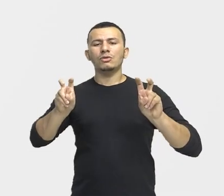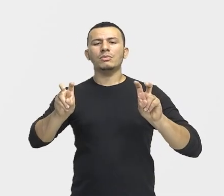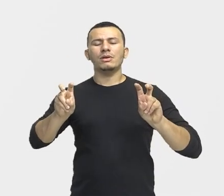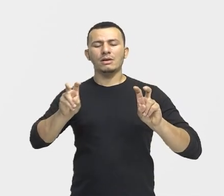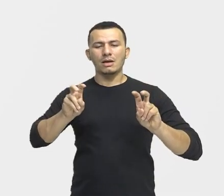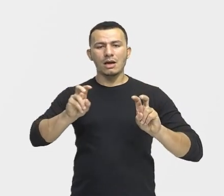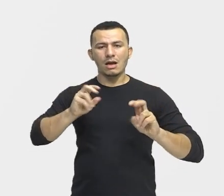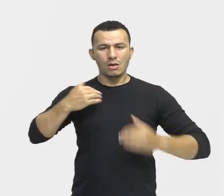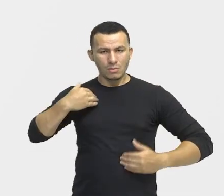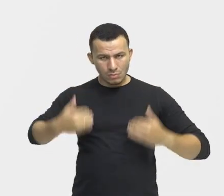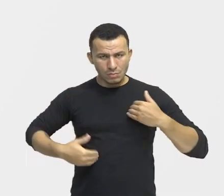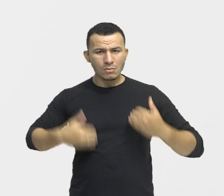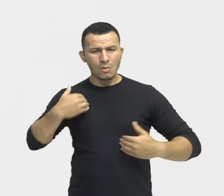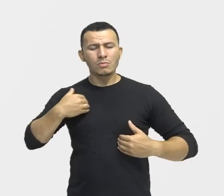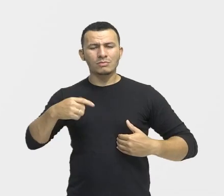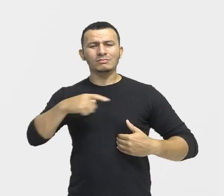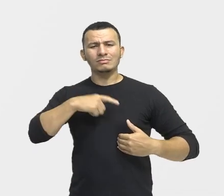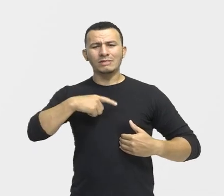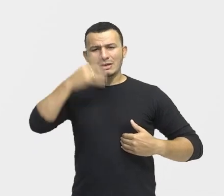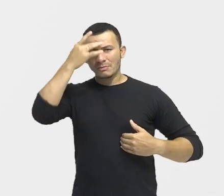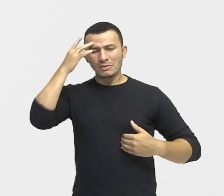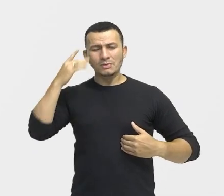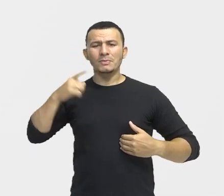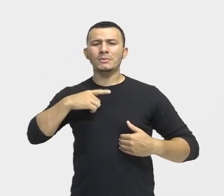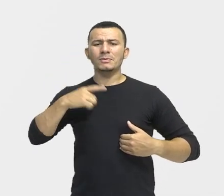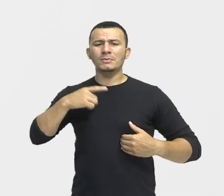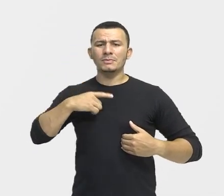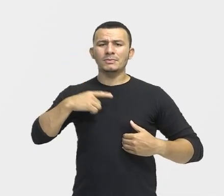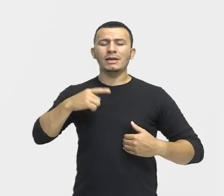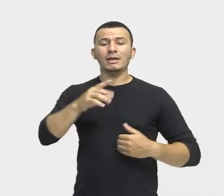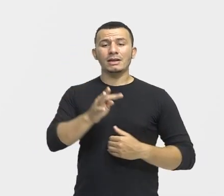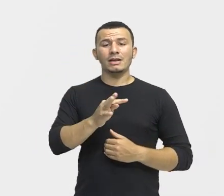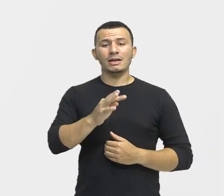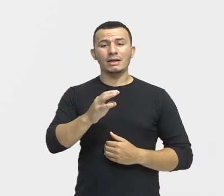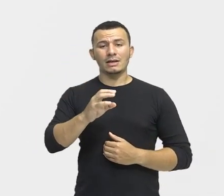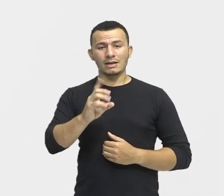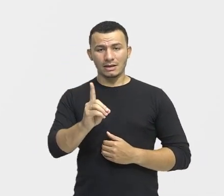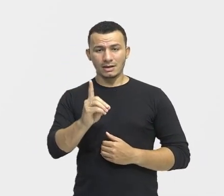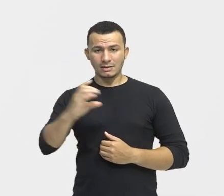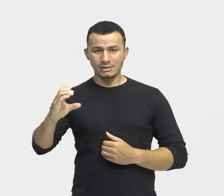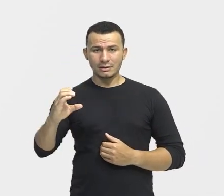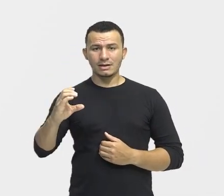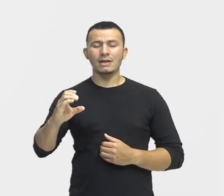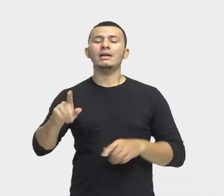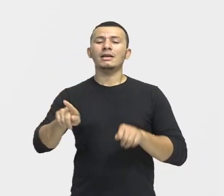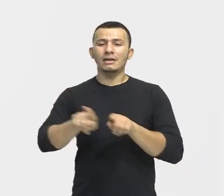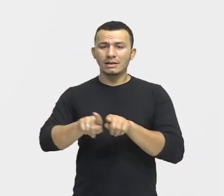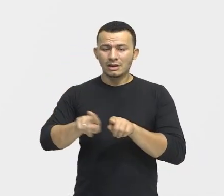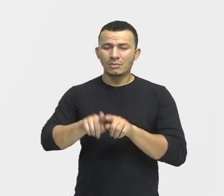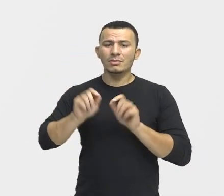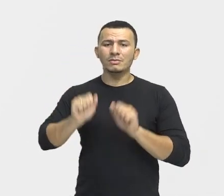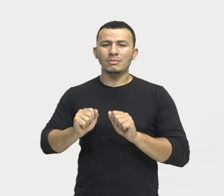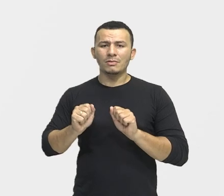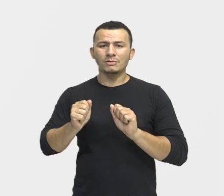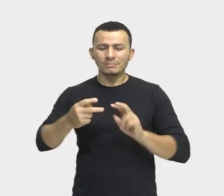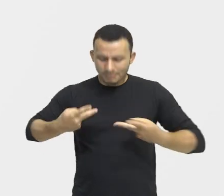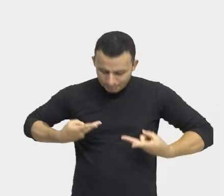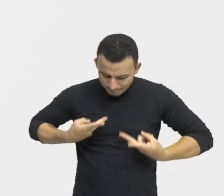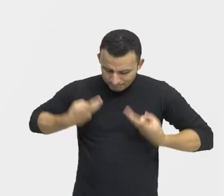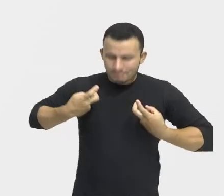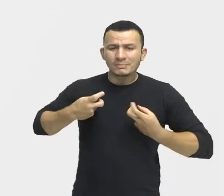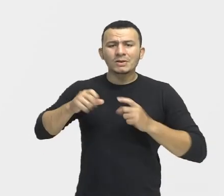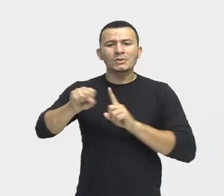corporal, né? Muitas vezes quem sofre de TDC acaba sendo afetado pelo estereótipo imposto